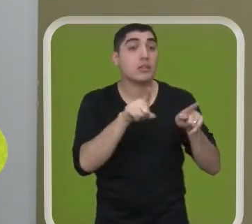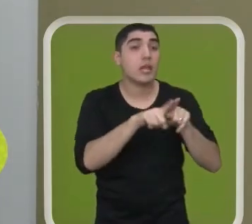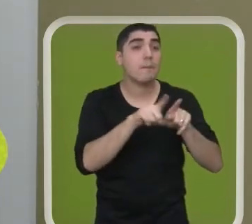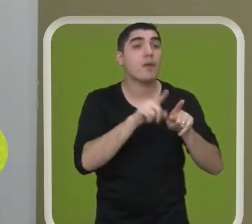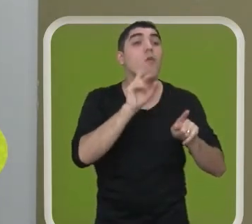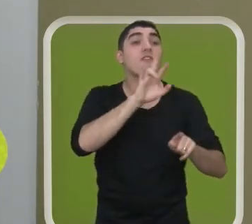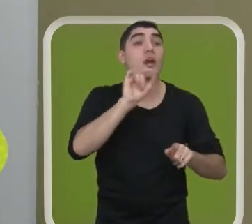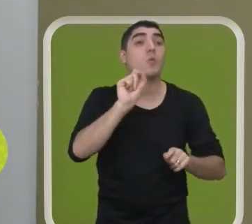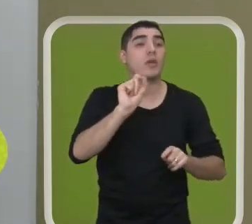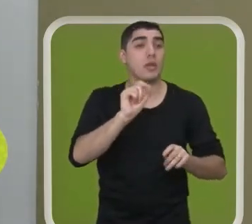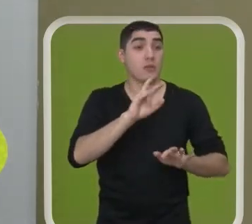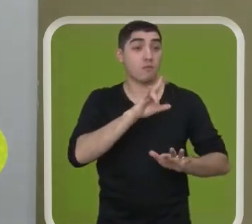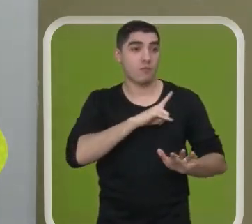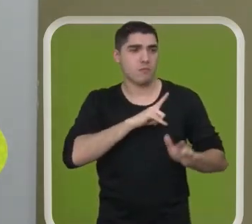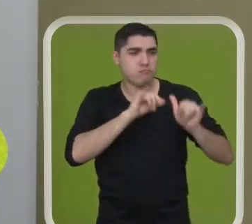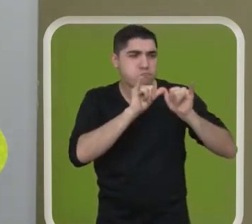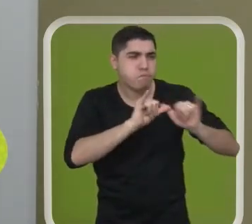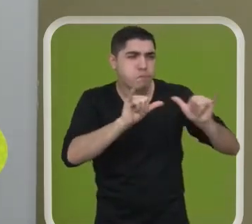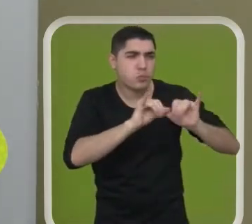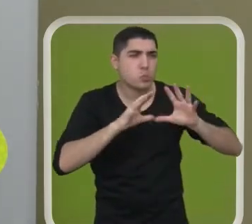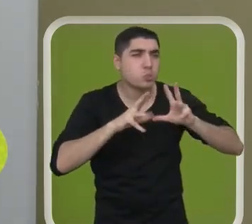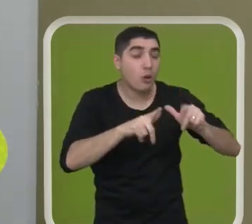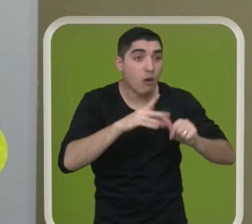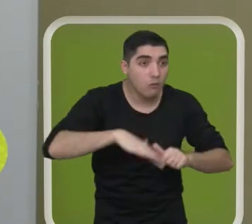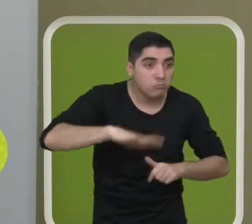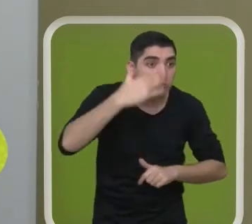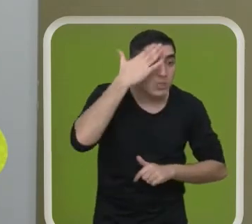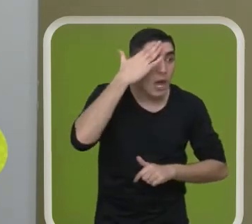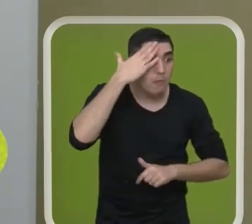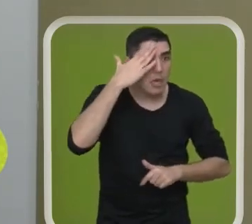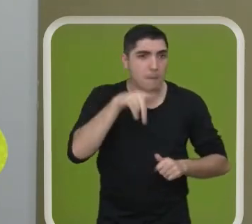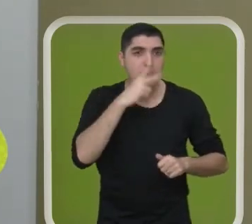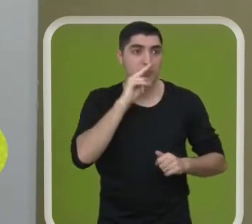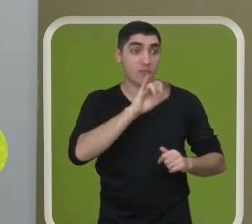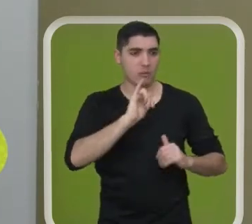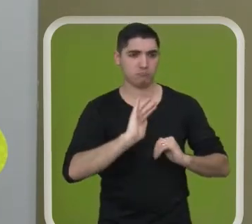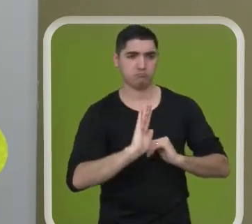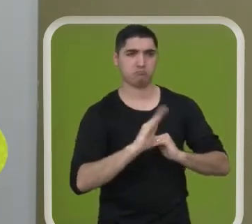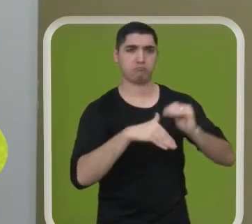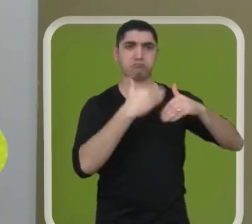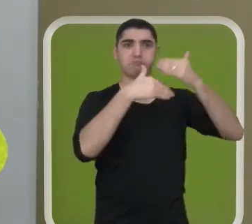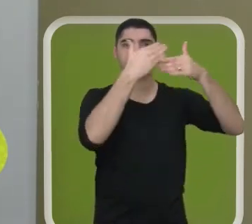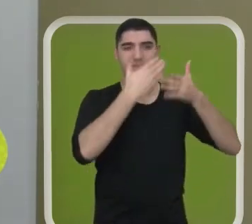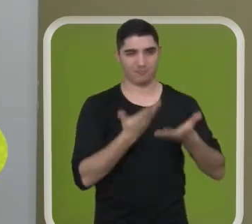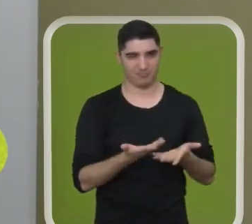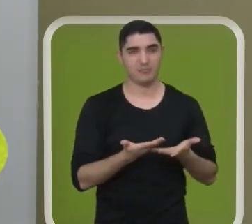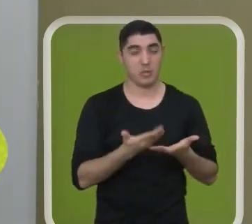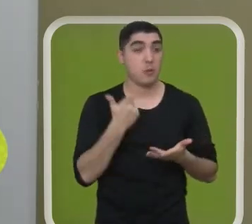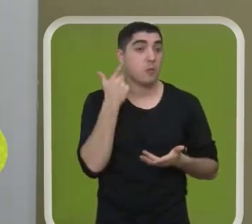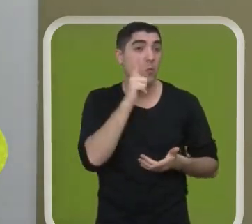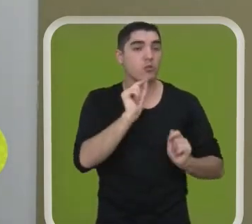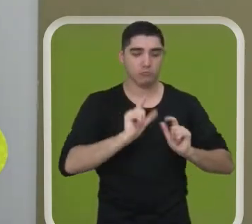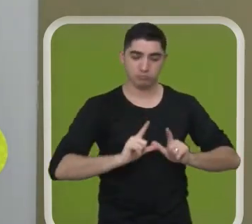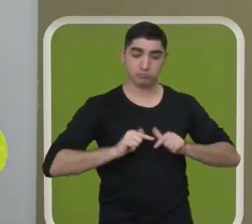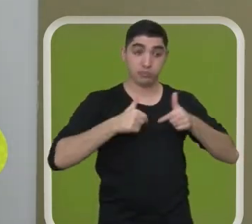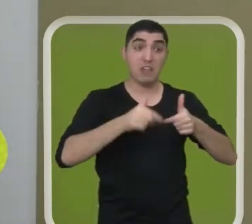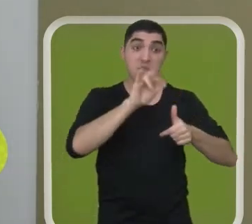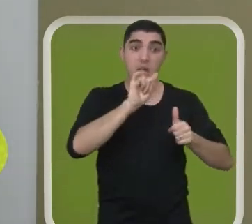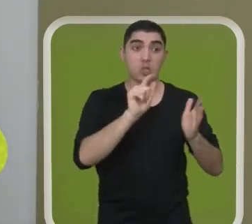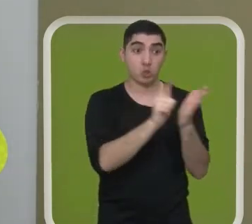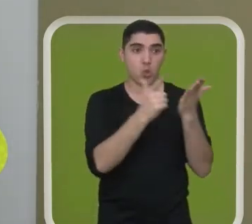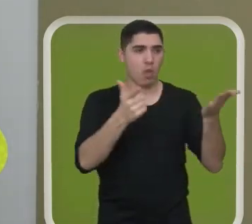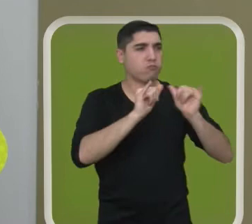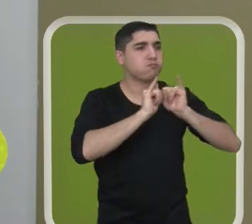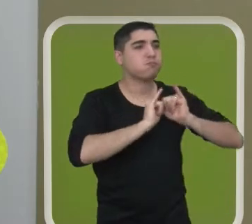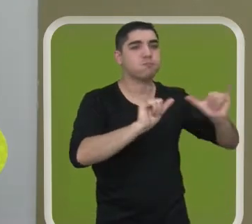Sabe, de deixar isso auditado e com plano de recuperação que vai ter que ser publicado no jornal. Sabe?